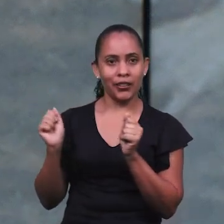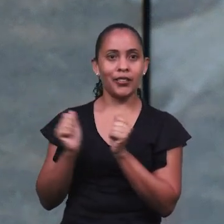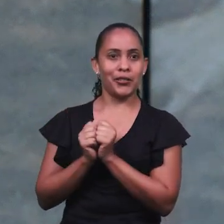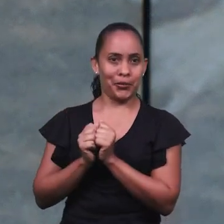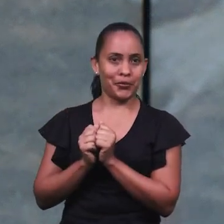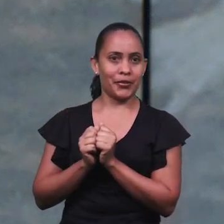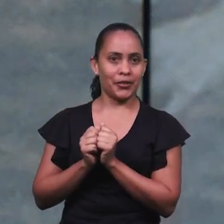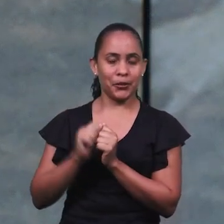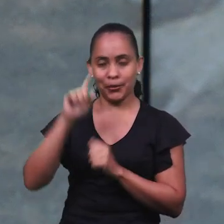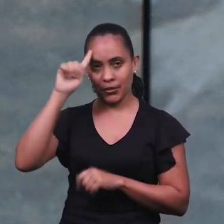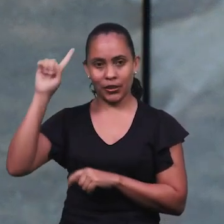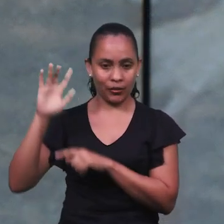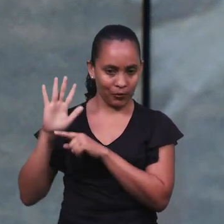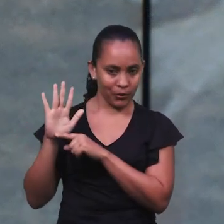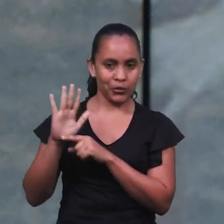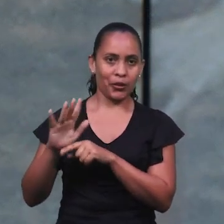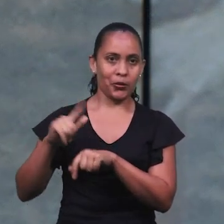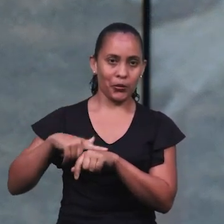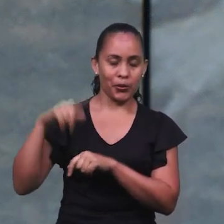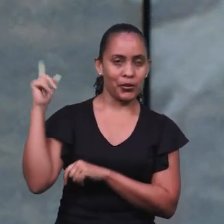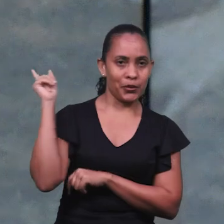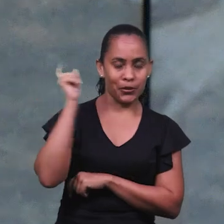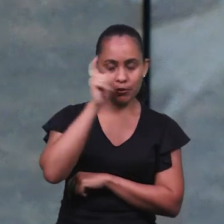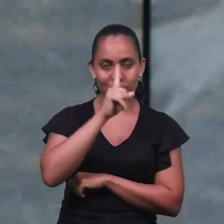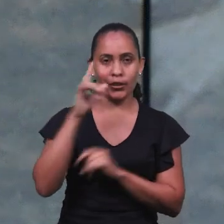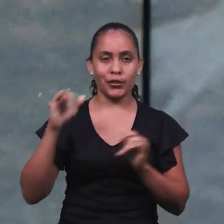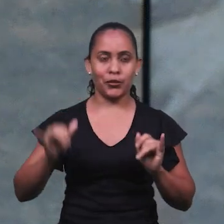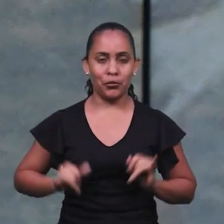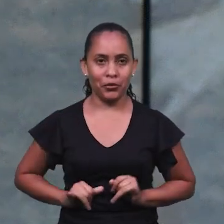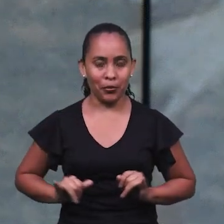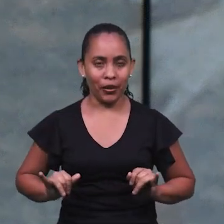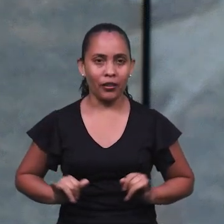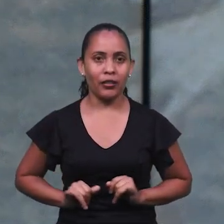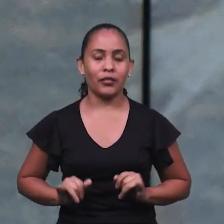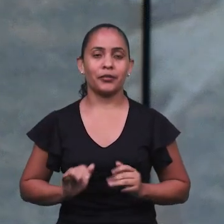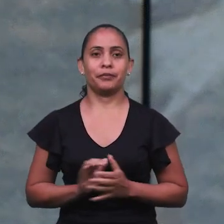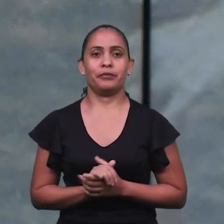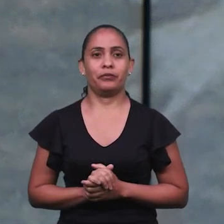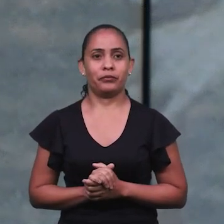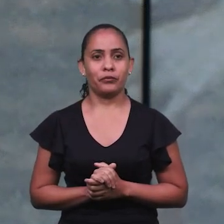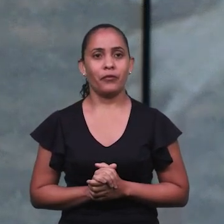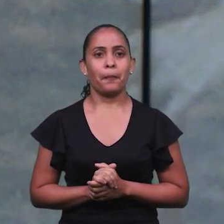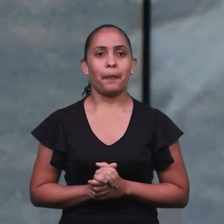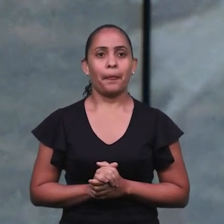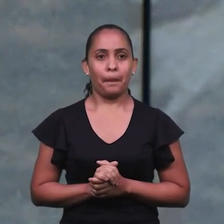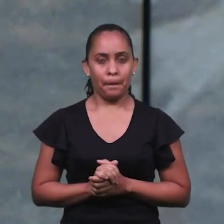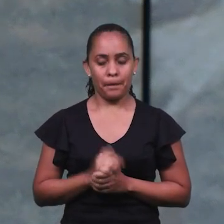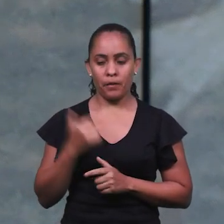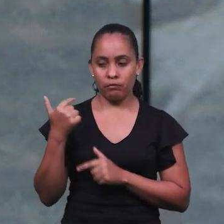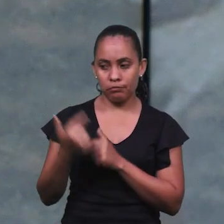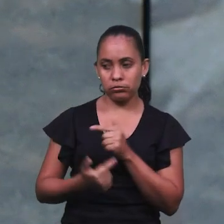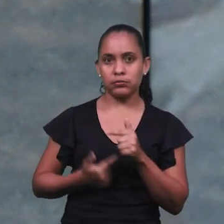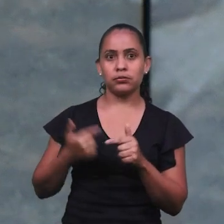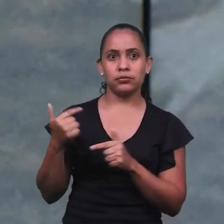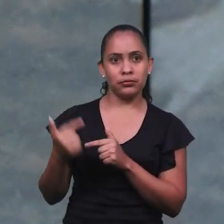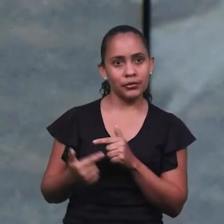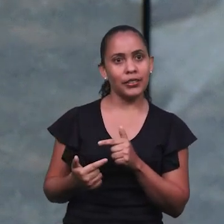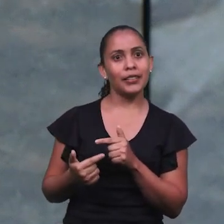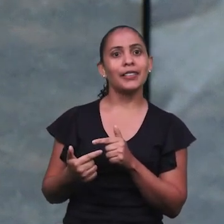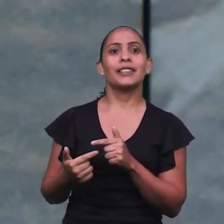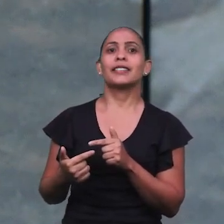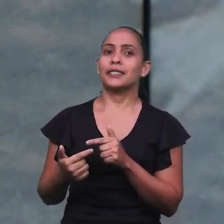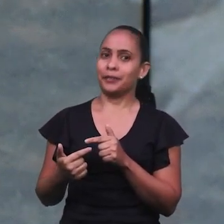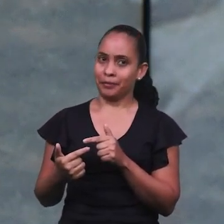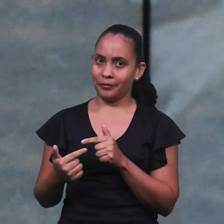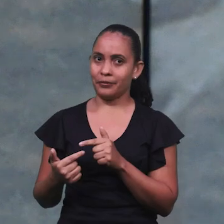enfrenta as aflições, os momentos difíceis, de dor, de sofrimento. Ele não enfrenta essas